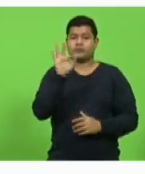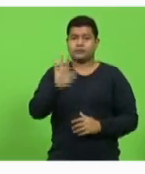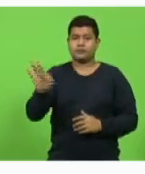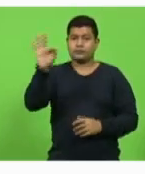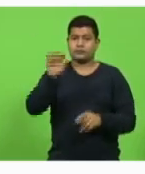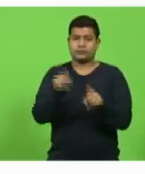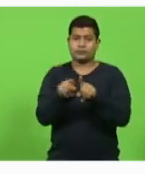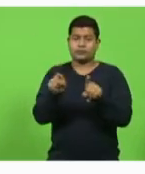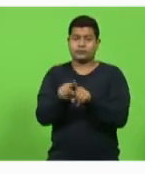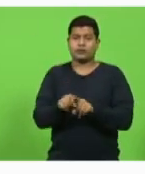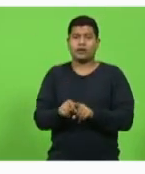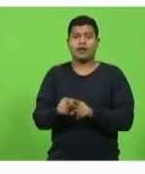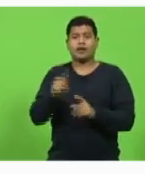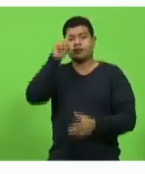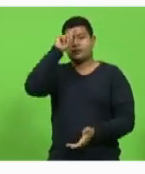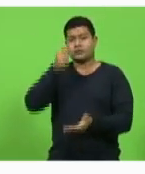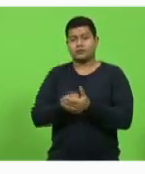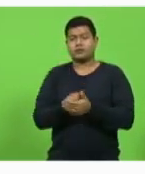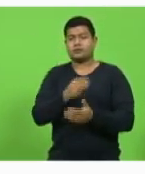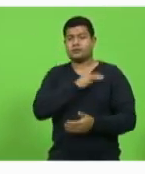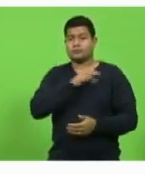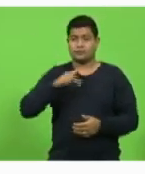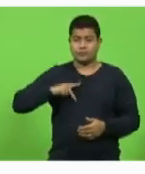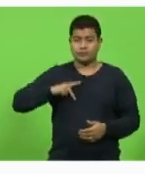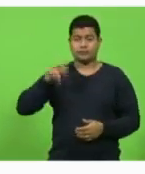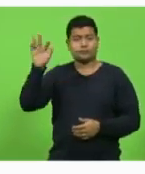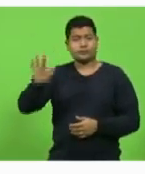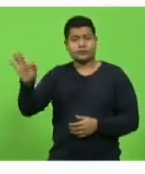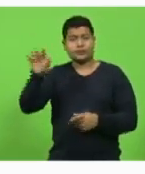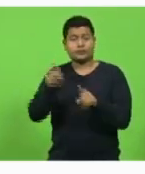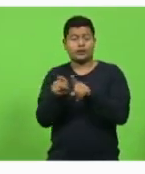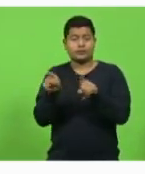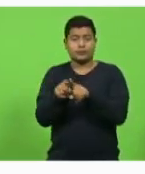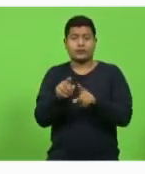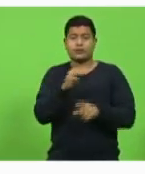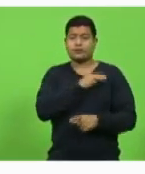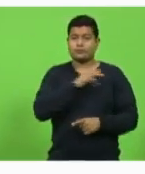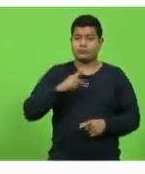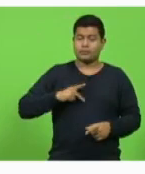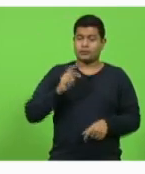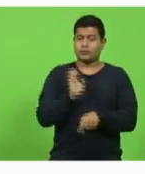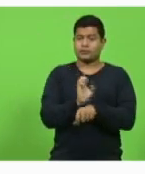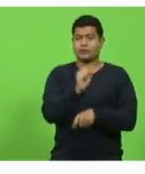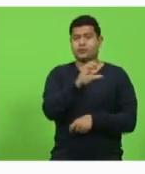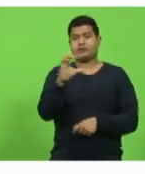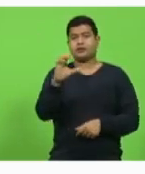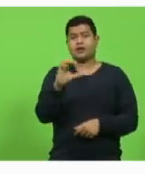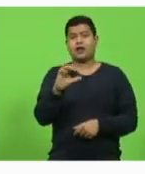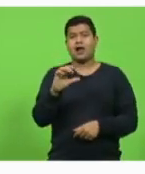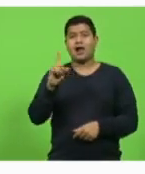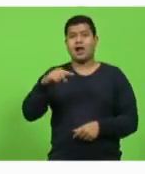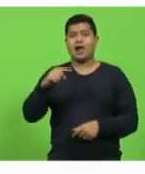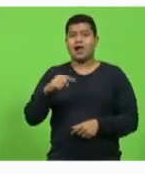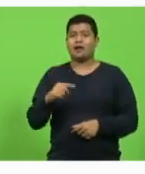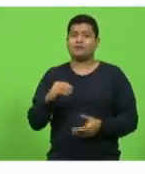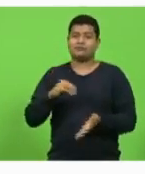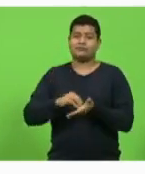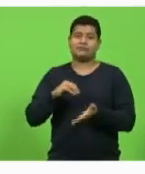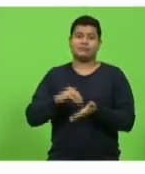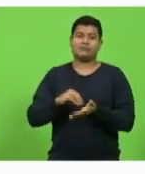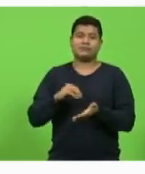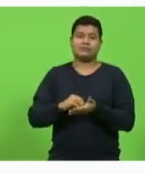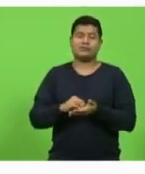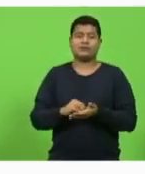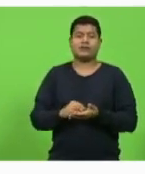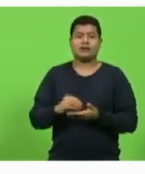promoções de arquivamento do Ministério Público Federal e do Ministério Público de Santa Catarina são insuficientes para